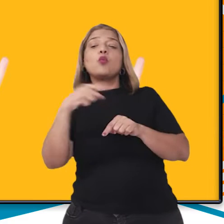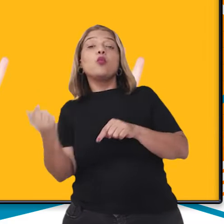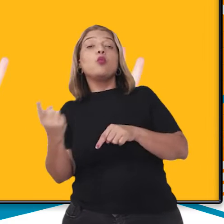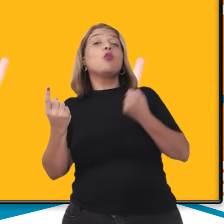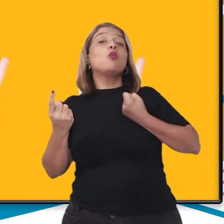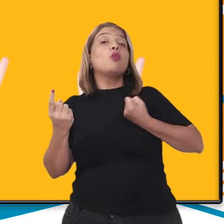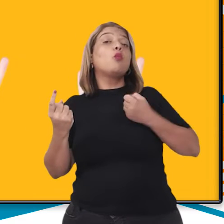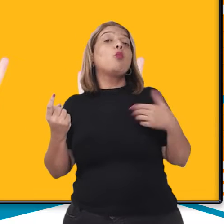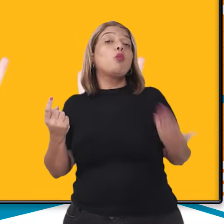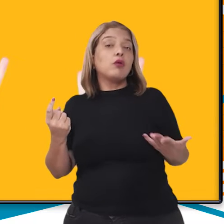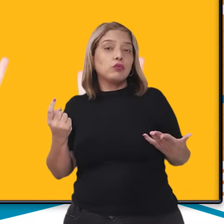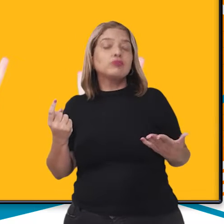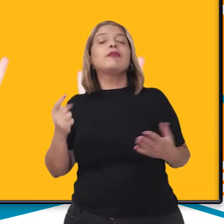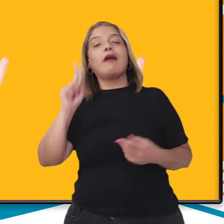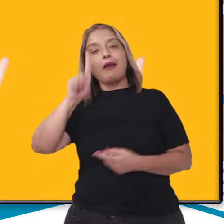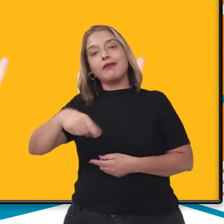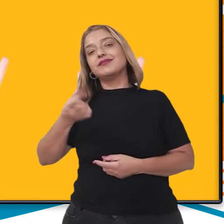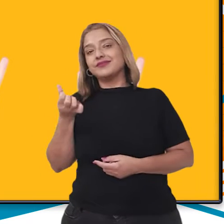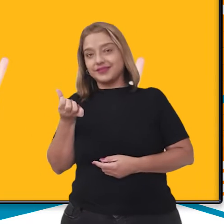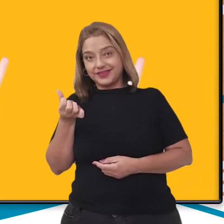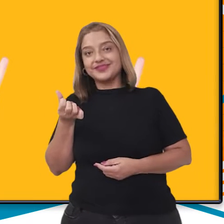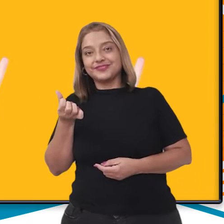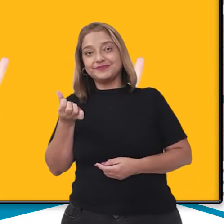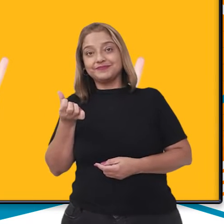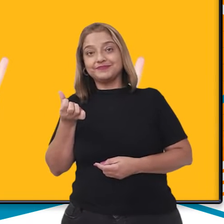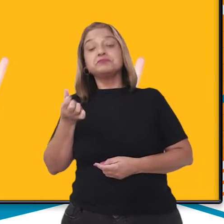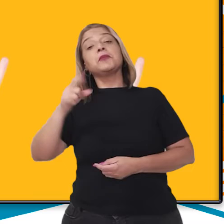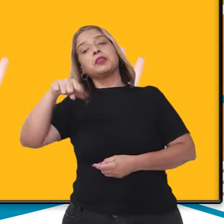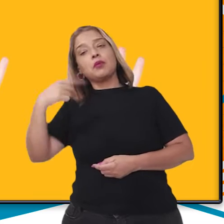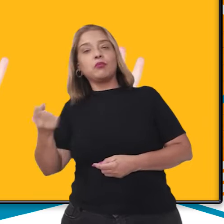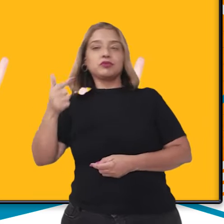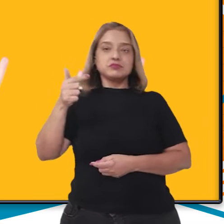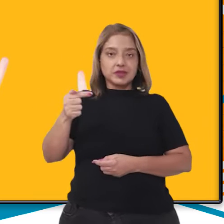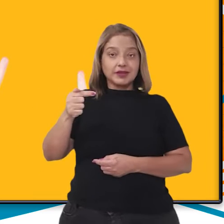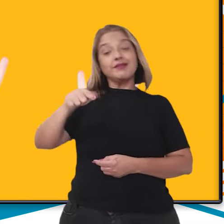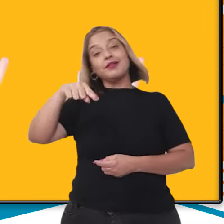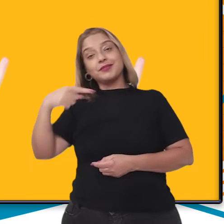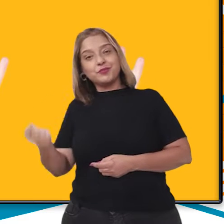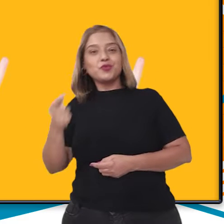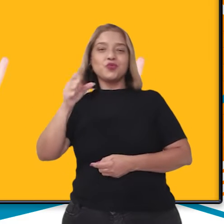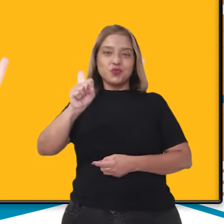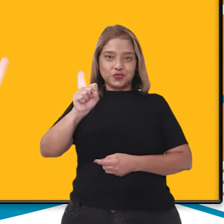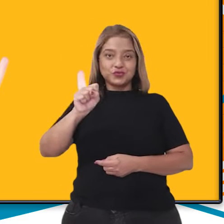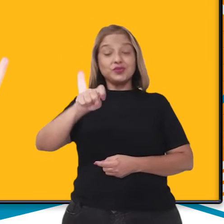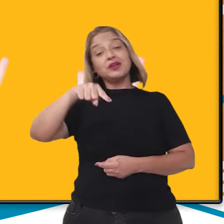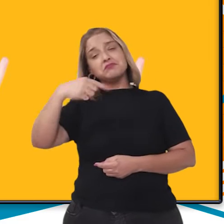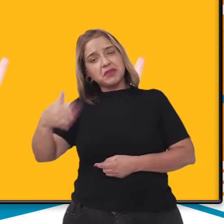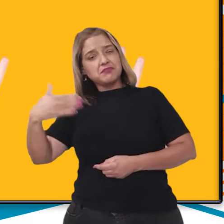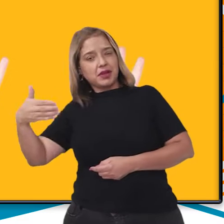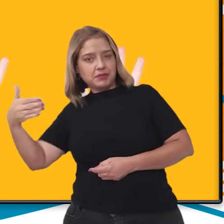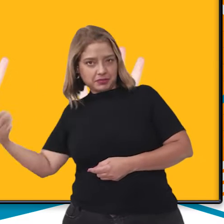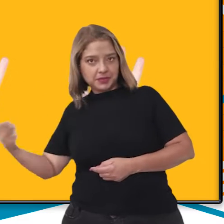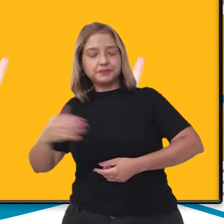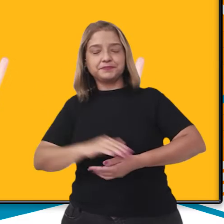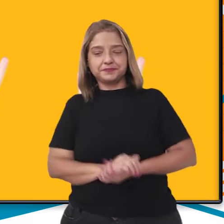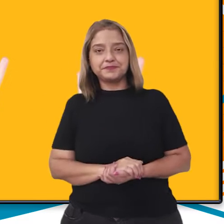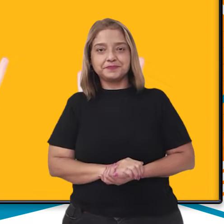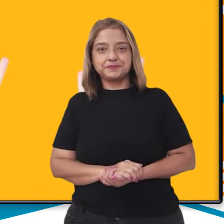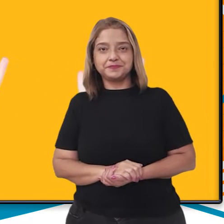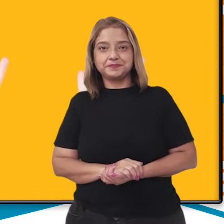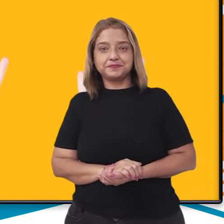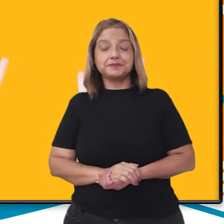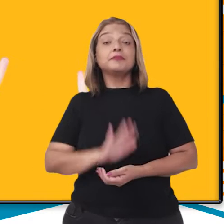o próximo número? É o 6. E depois o 7, e depois o 8, e assim